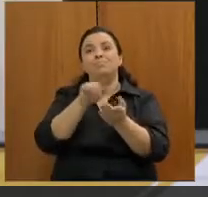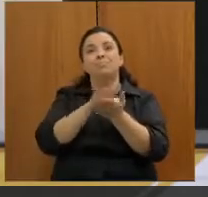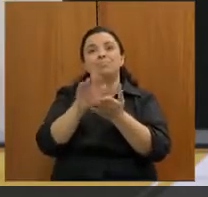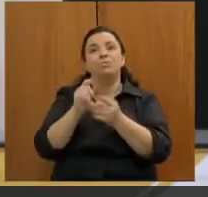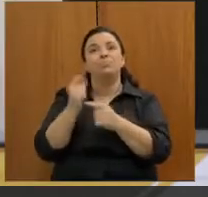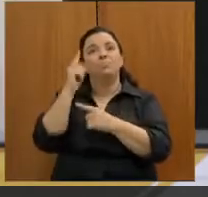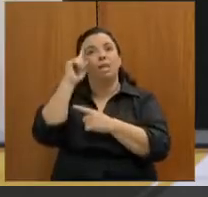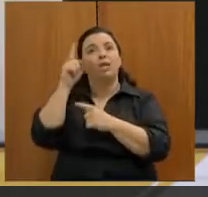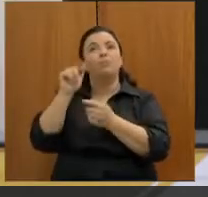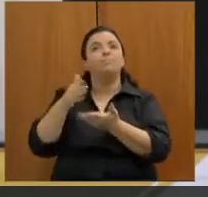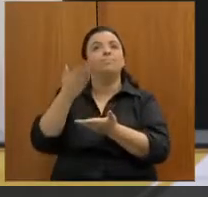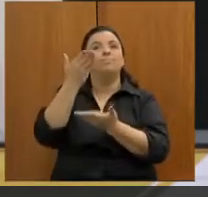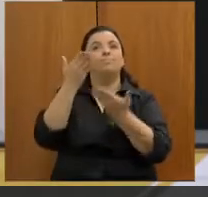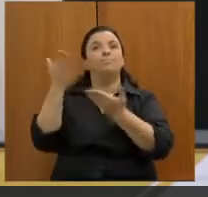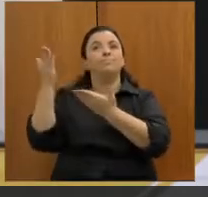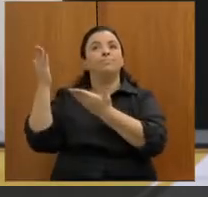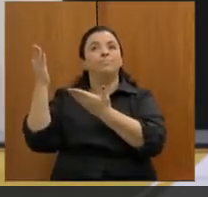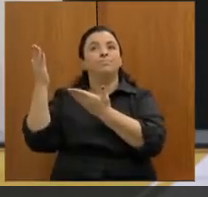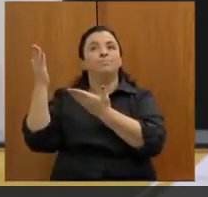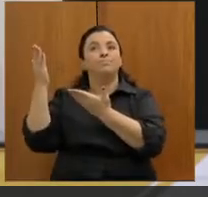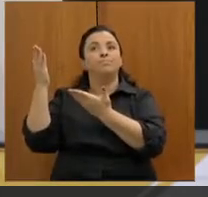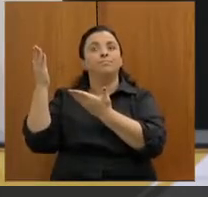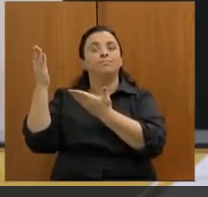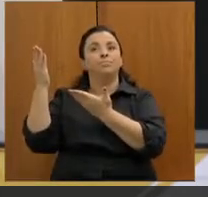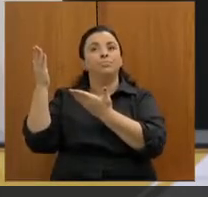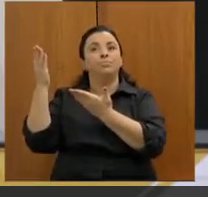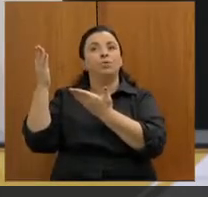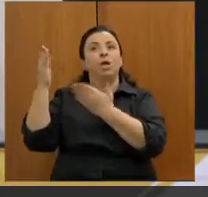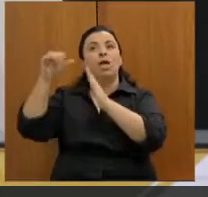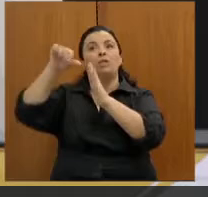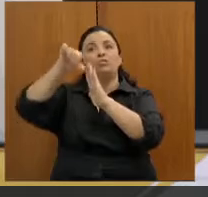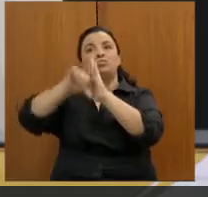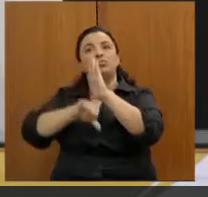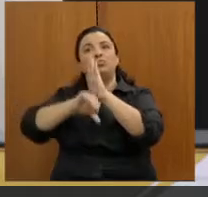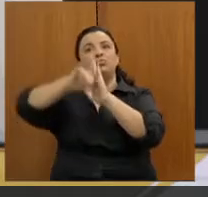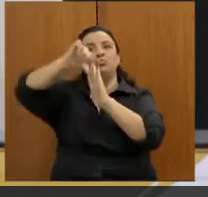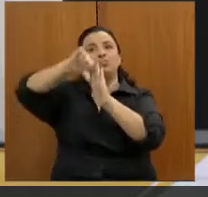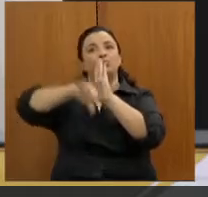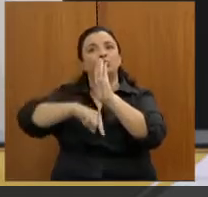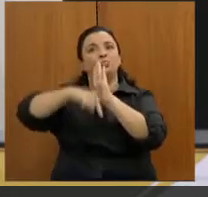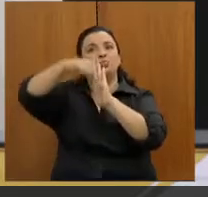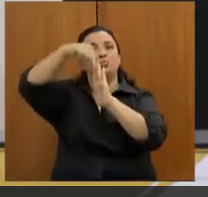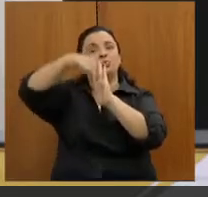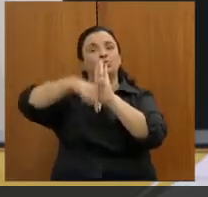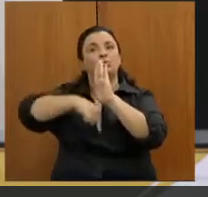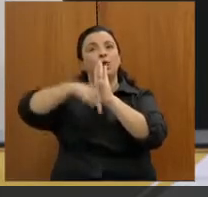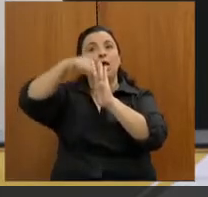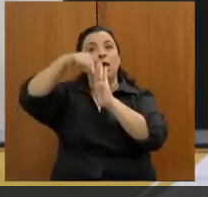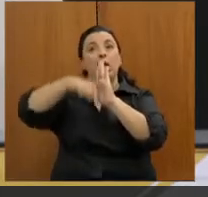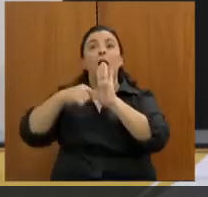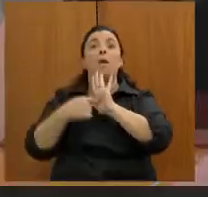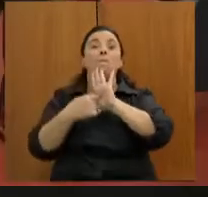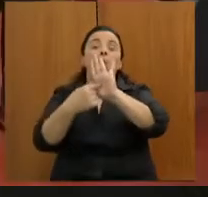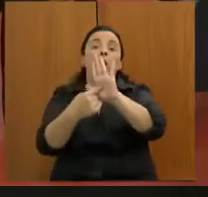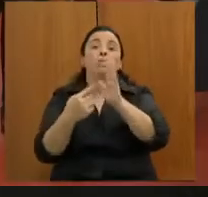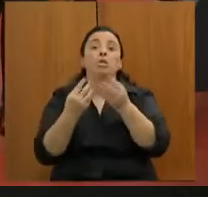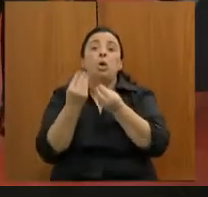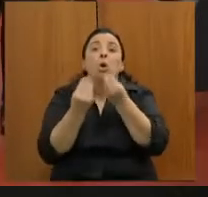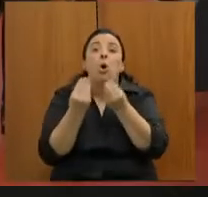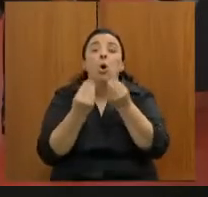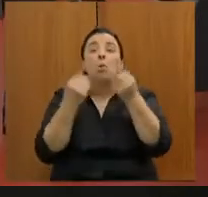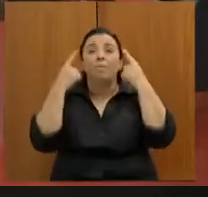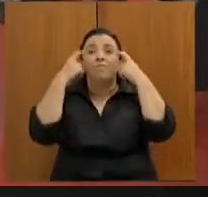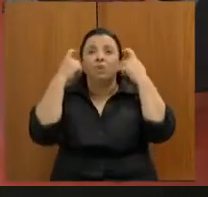vou mostrar também para você suas cartilhas vão com esse violentometro que mostra o grau né da violência